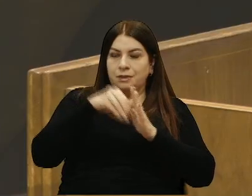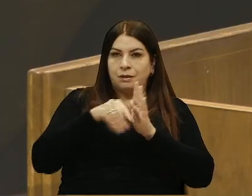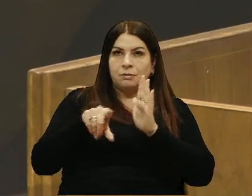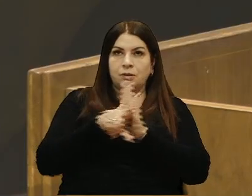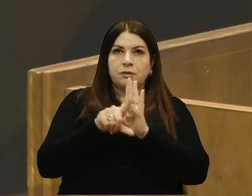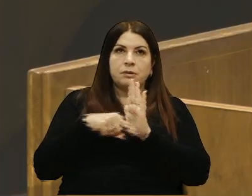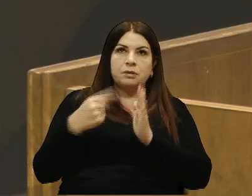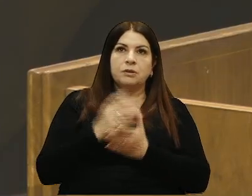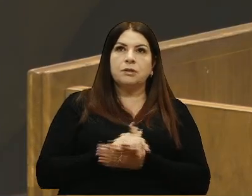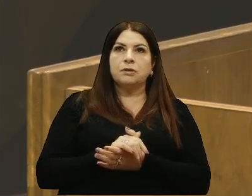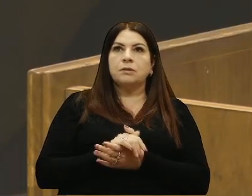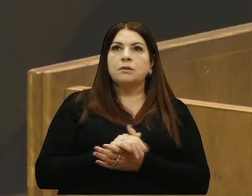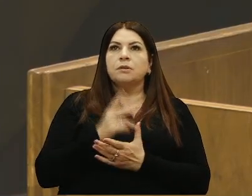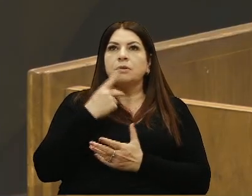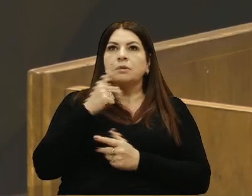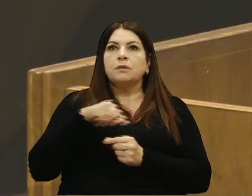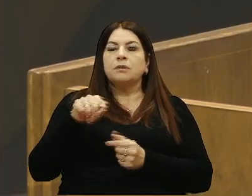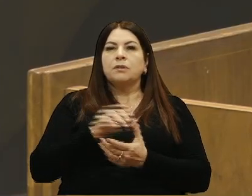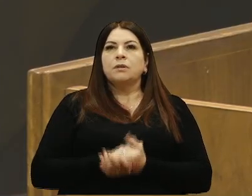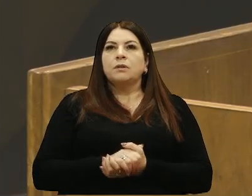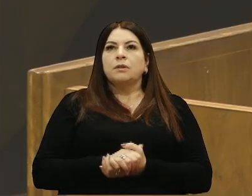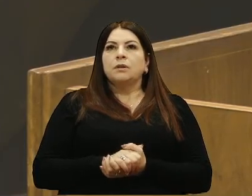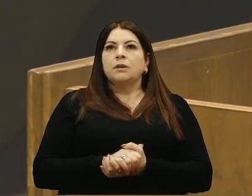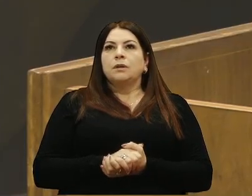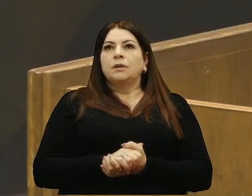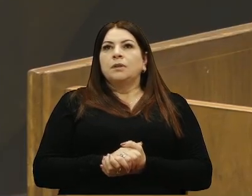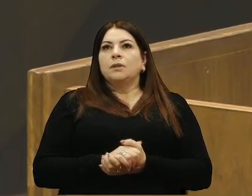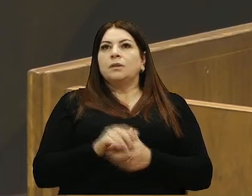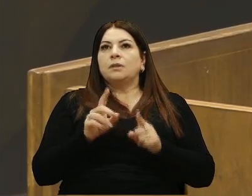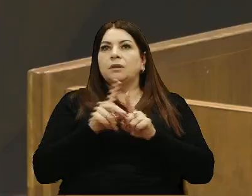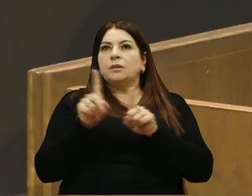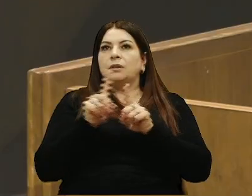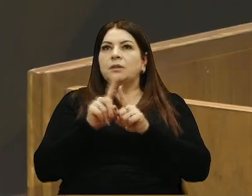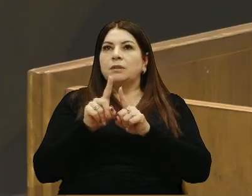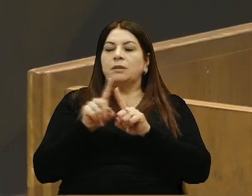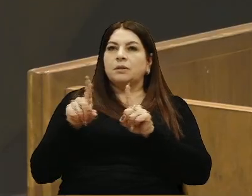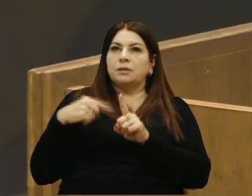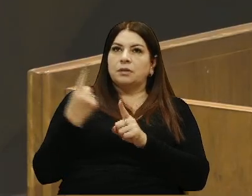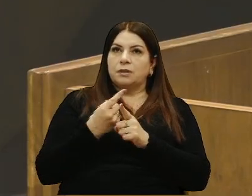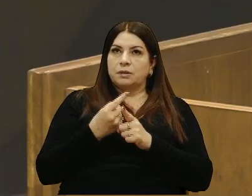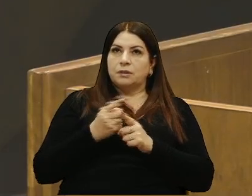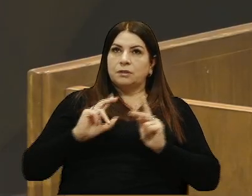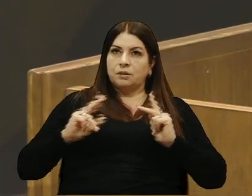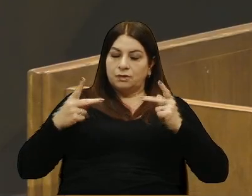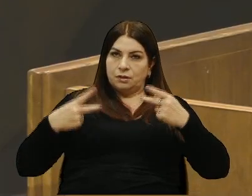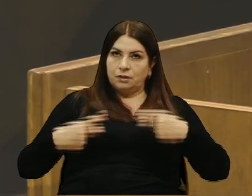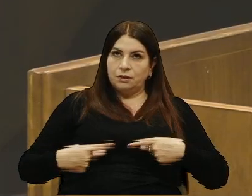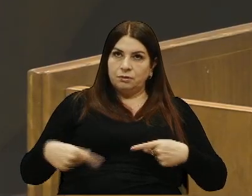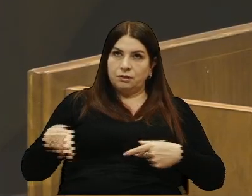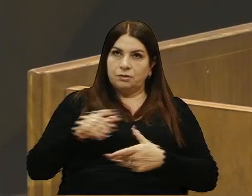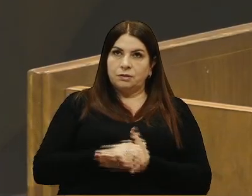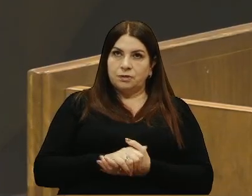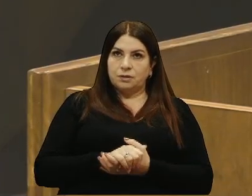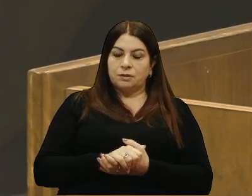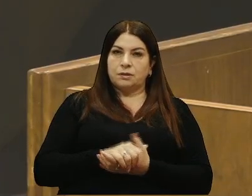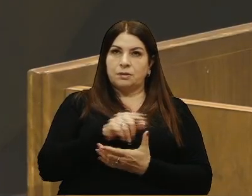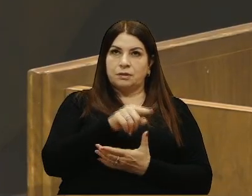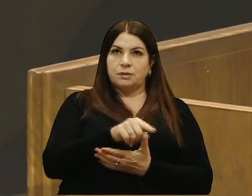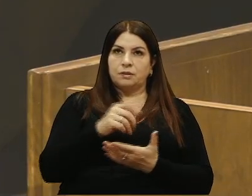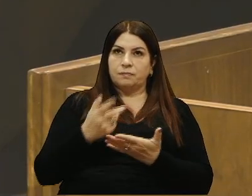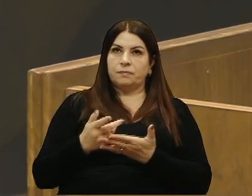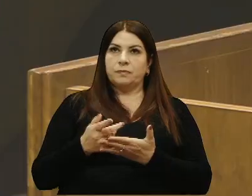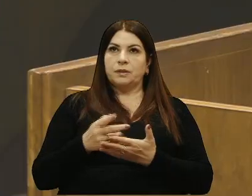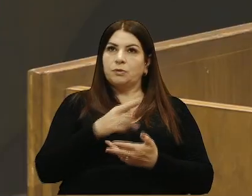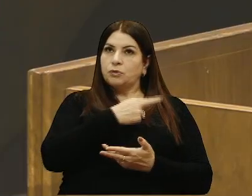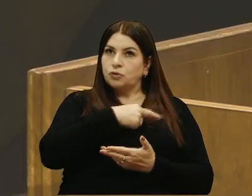lei, nós estamos falando do quê? Nós estamos falando de seres humanos. E ser humano não tem cor, não tem raça, não tem religião e